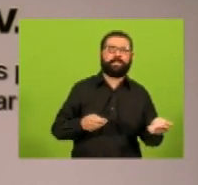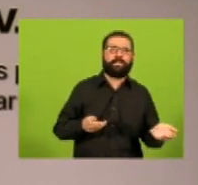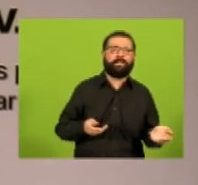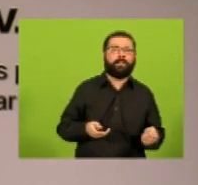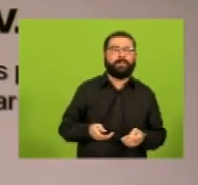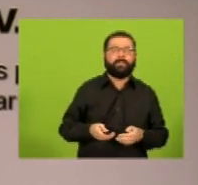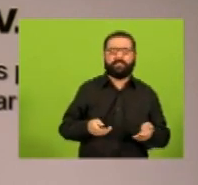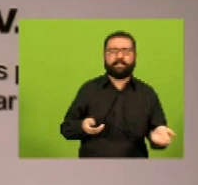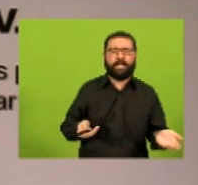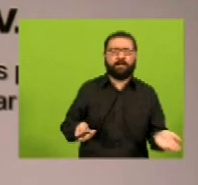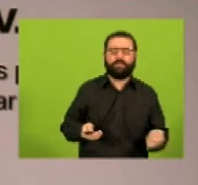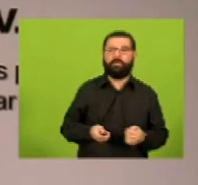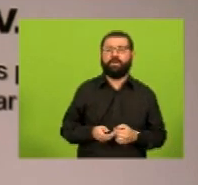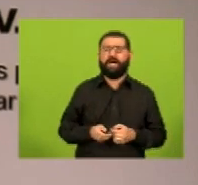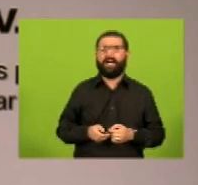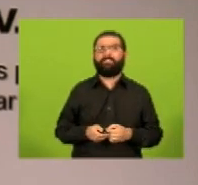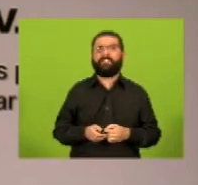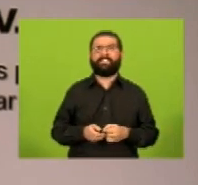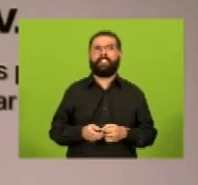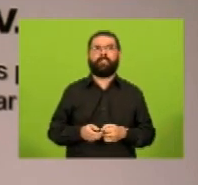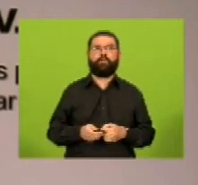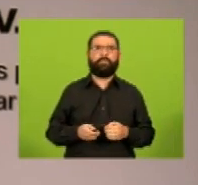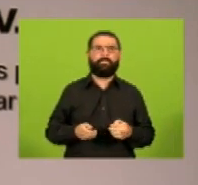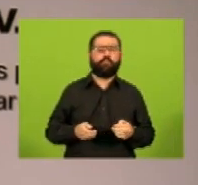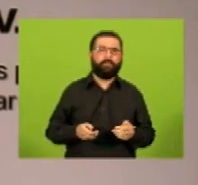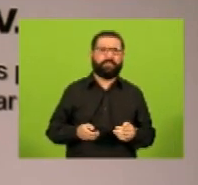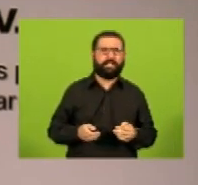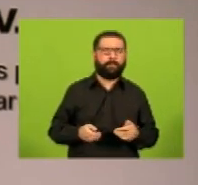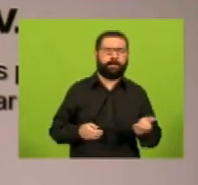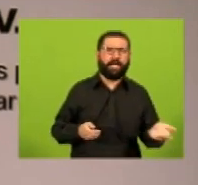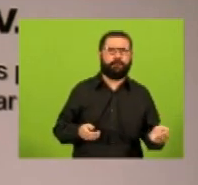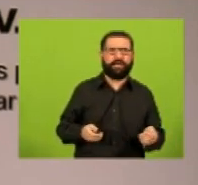Um herbicida sistêmico, aí vai ser